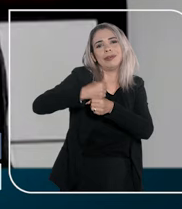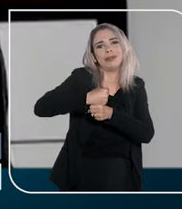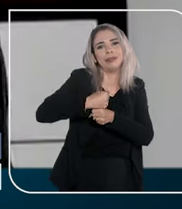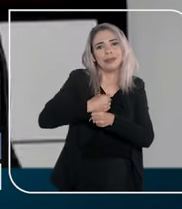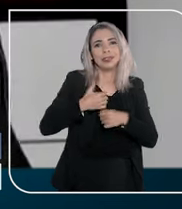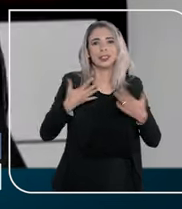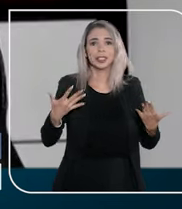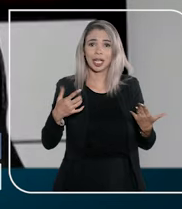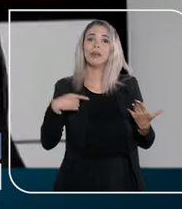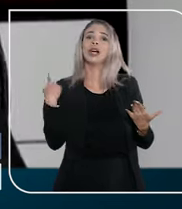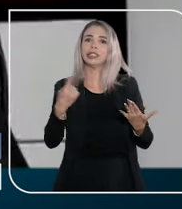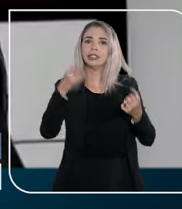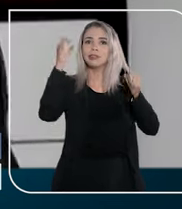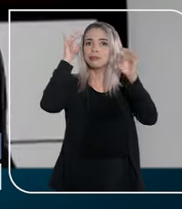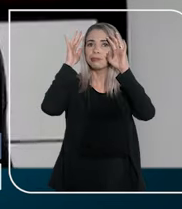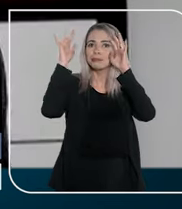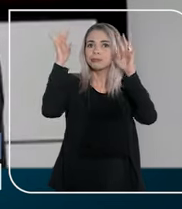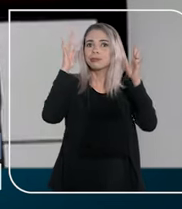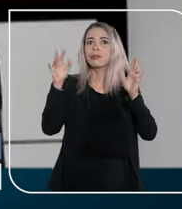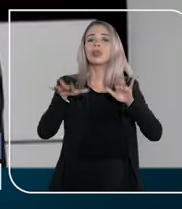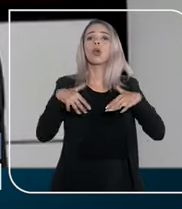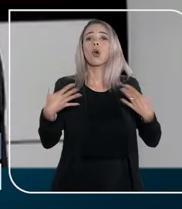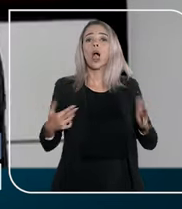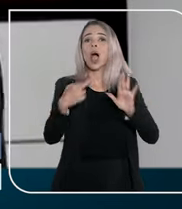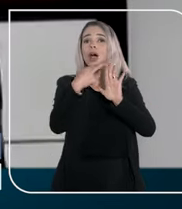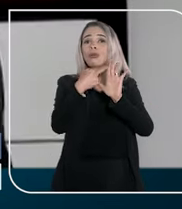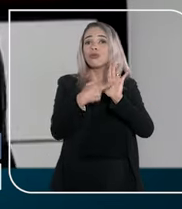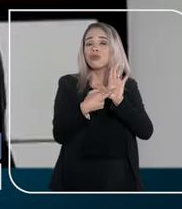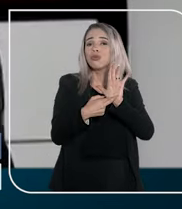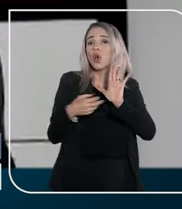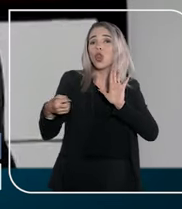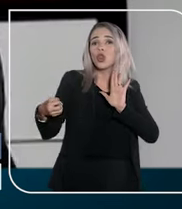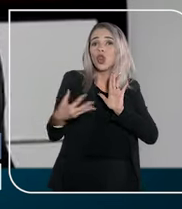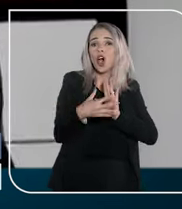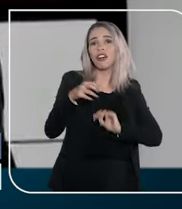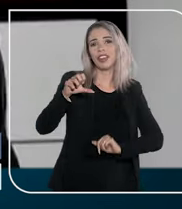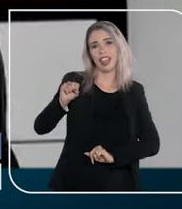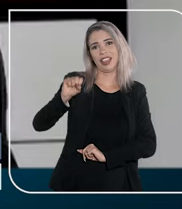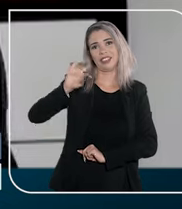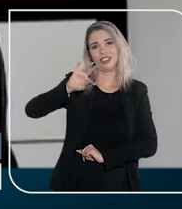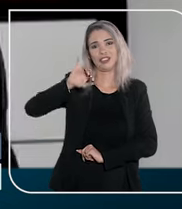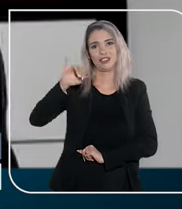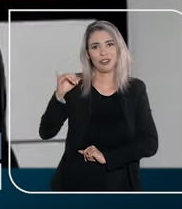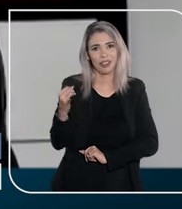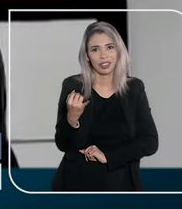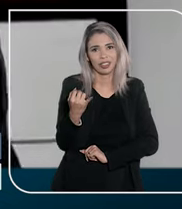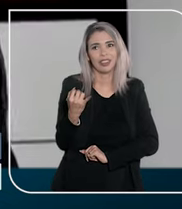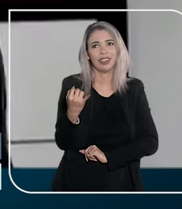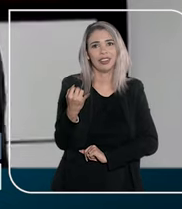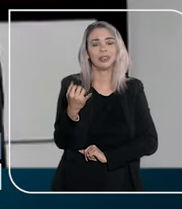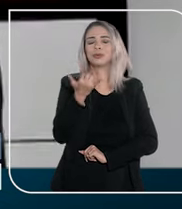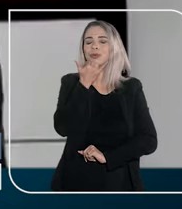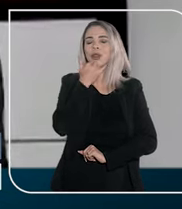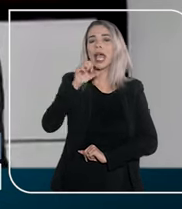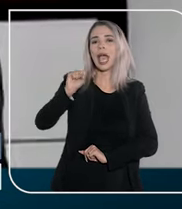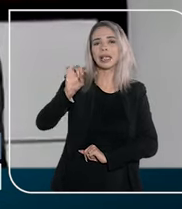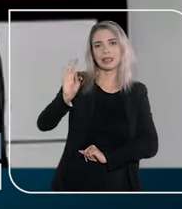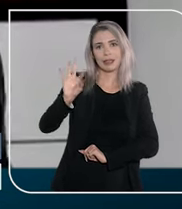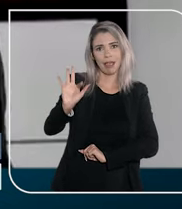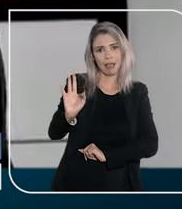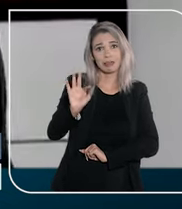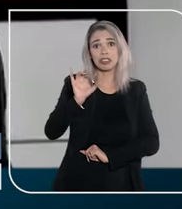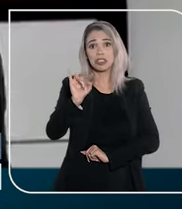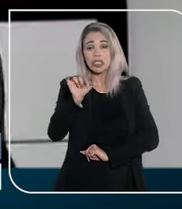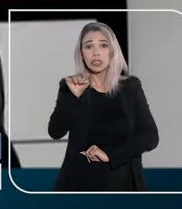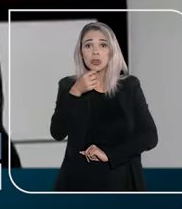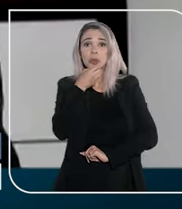temos que refletir, à luz das novas decisões do Supremo Tribunal Federal, se a posse precária ela é viável ou não.